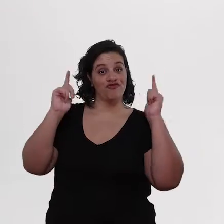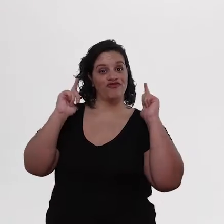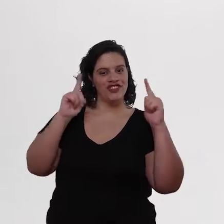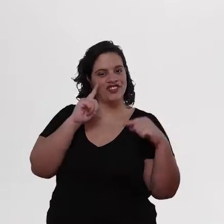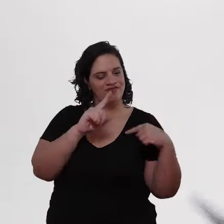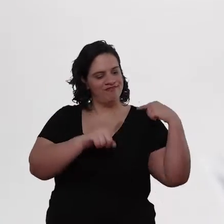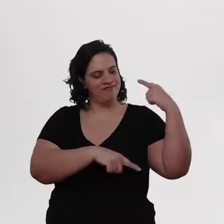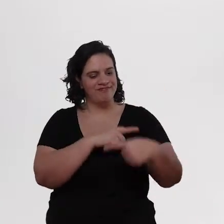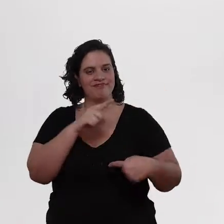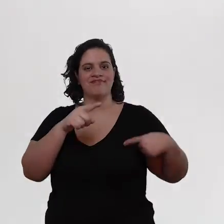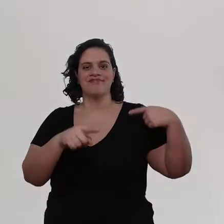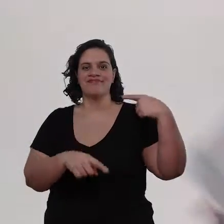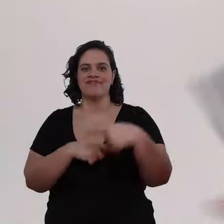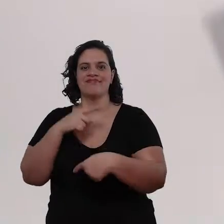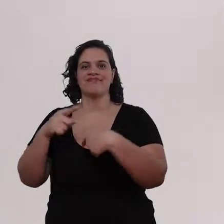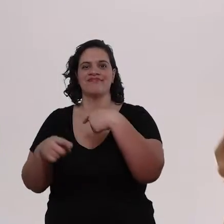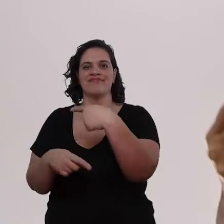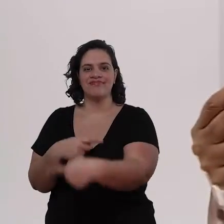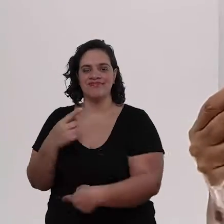Vivendo aventuras.